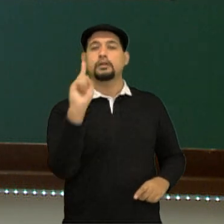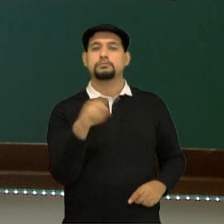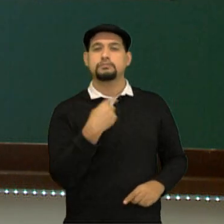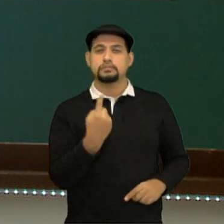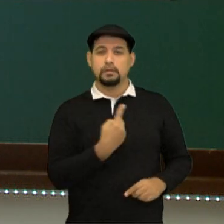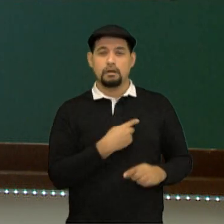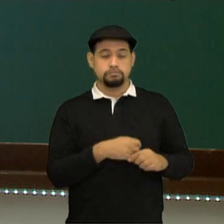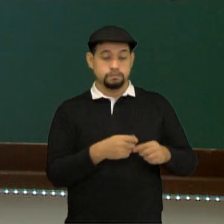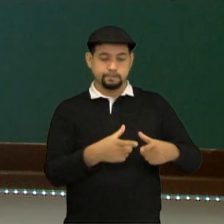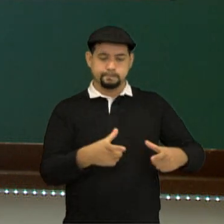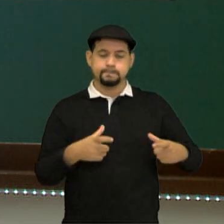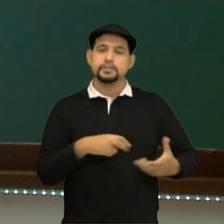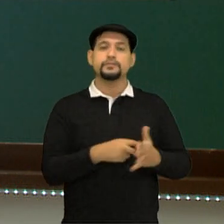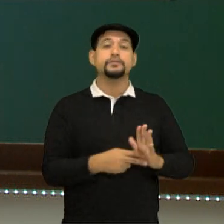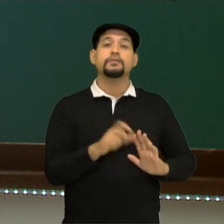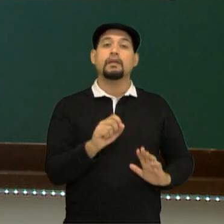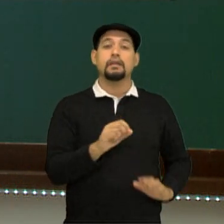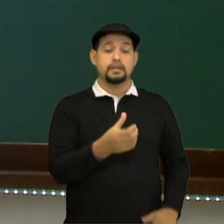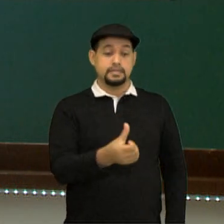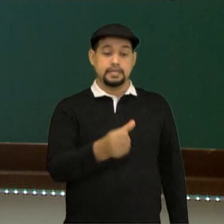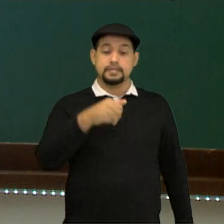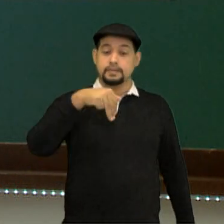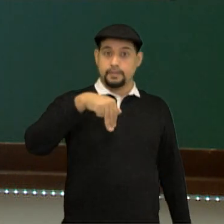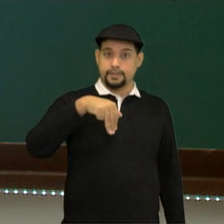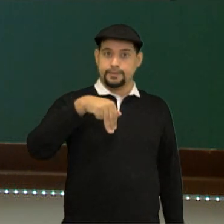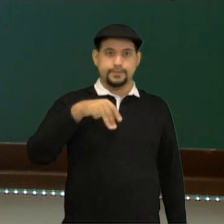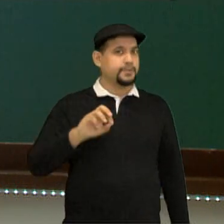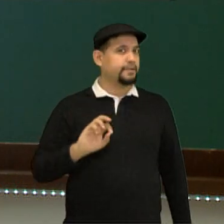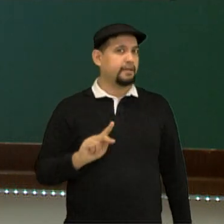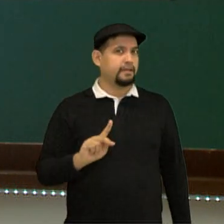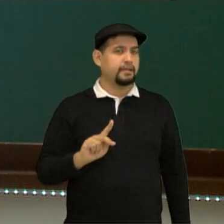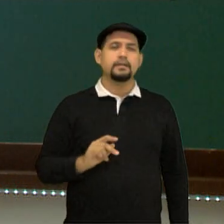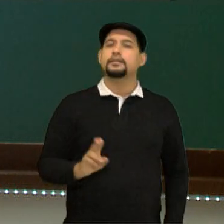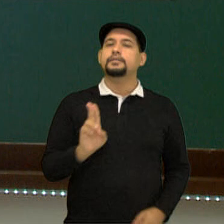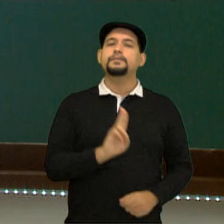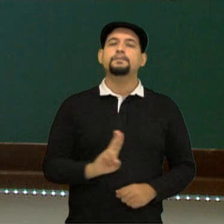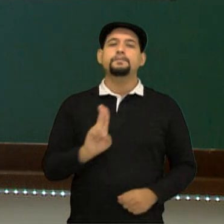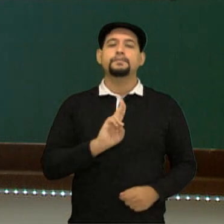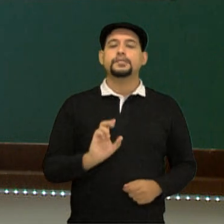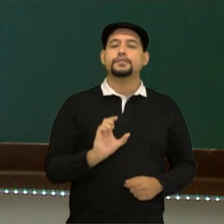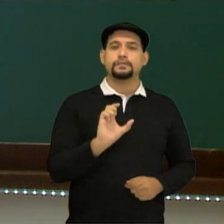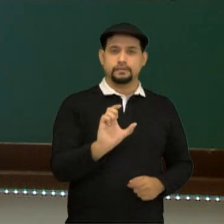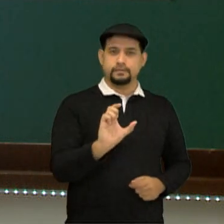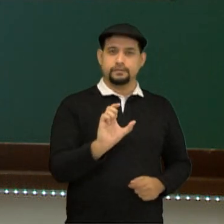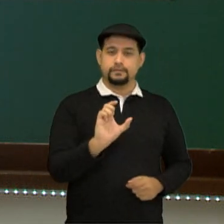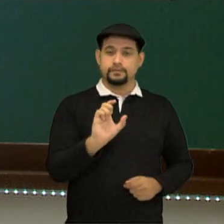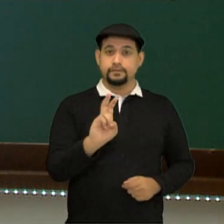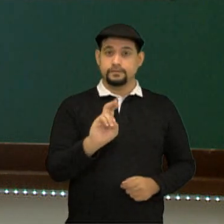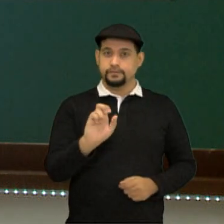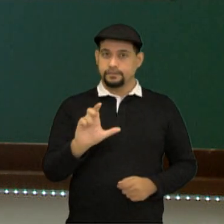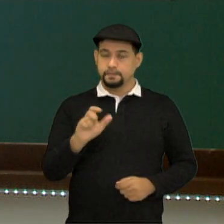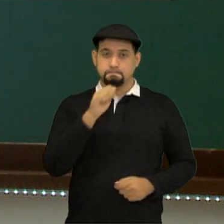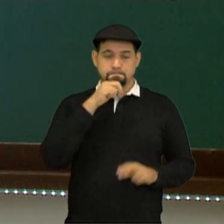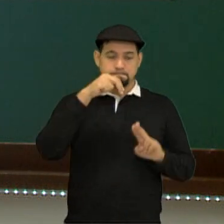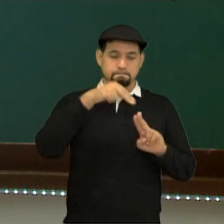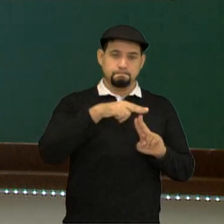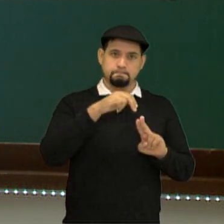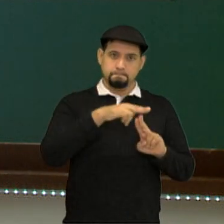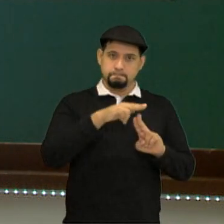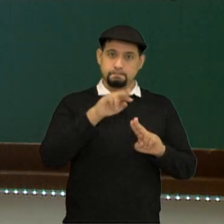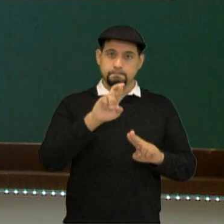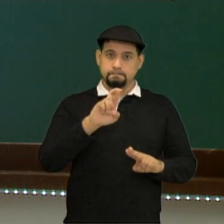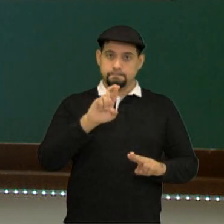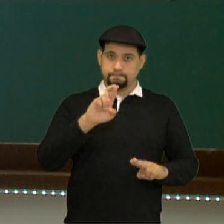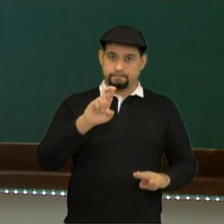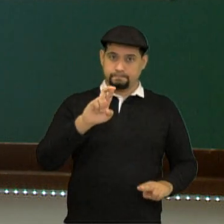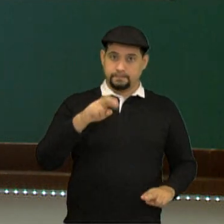nosso recipiente, que é 6 metros. Tranquilo? Utilizando a fórmula do volume, πr² ao quadrado